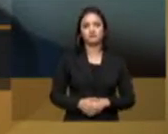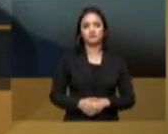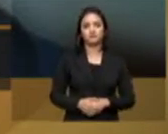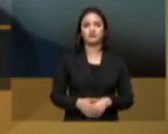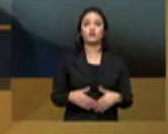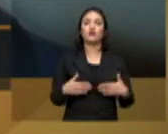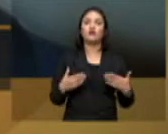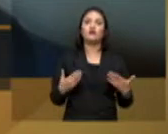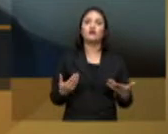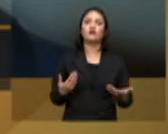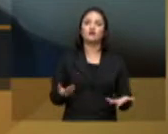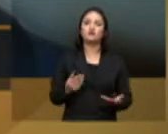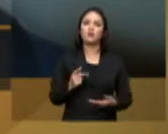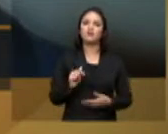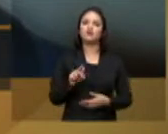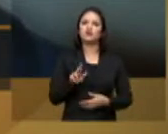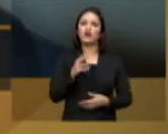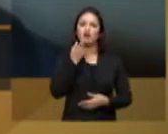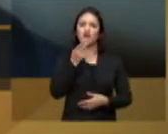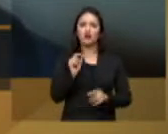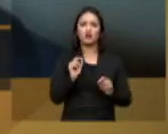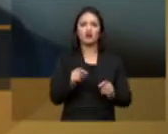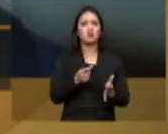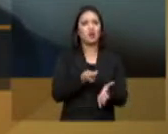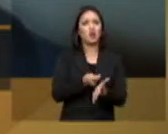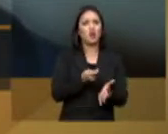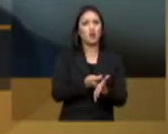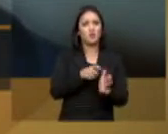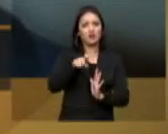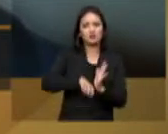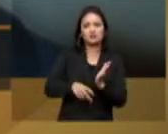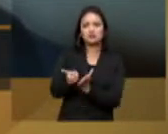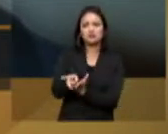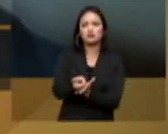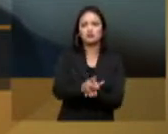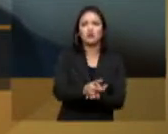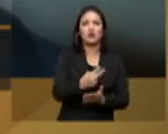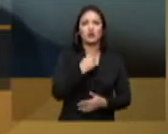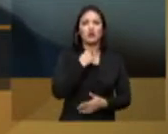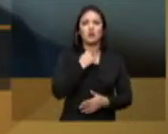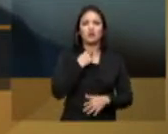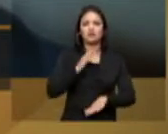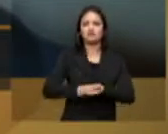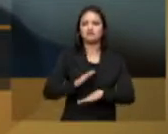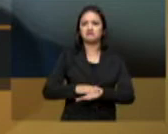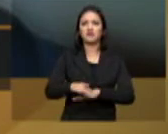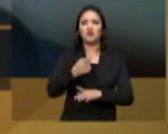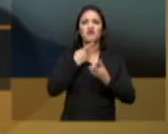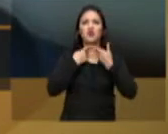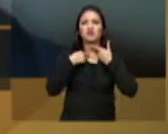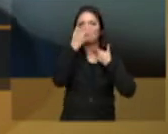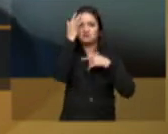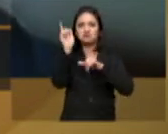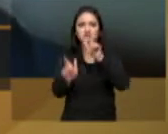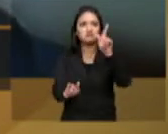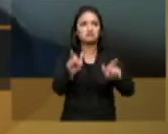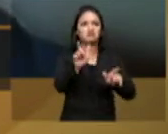que o estabelecimento de tributo não pode ficar alheio à vontade dos cidadãos. Sustenta que as